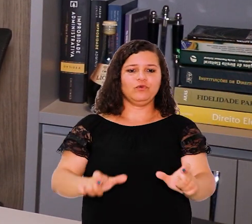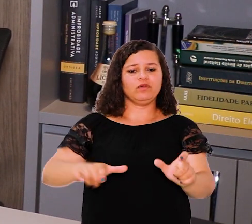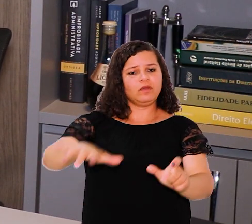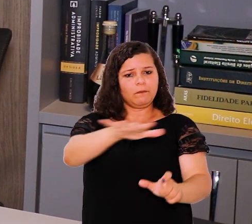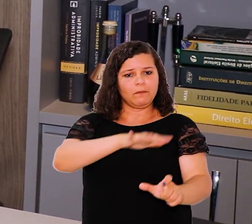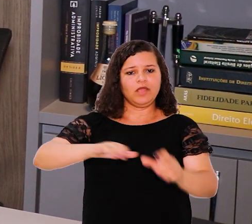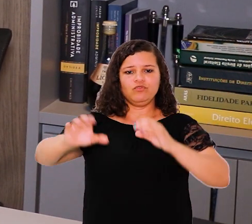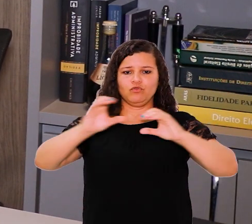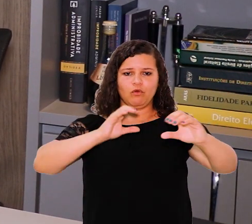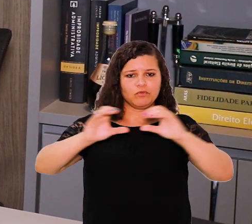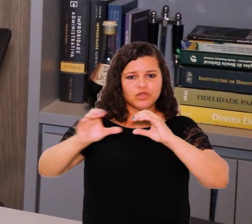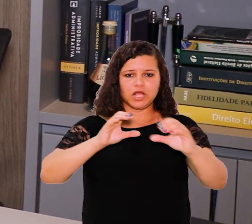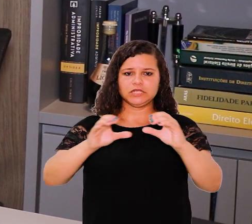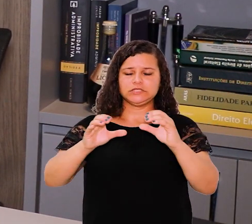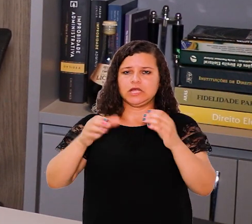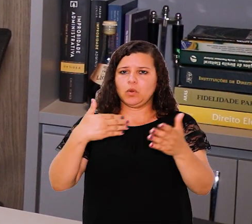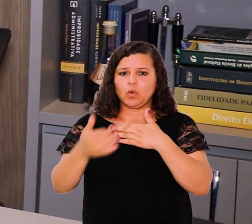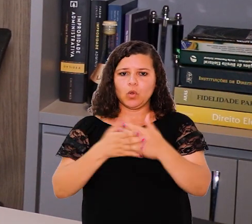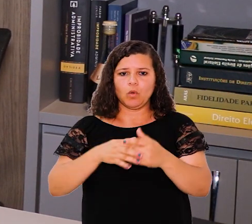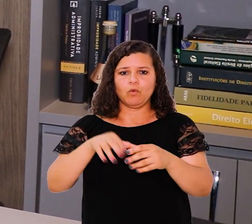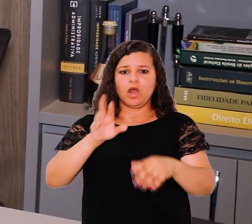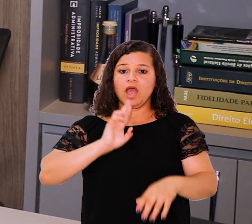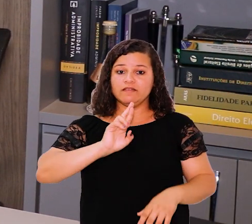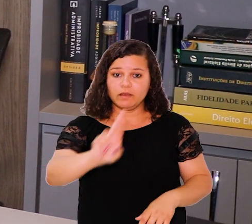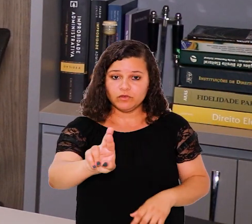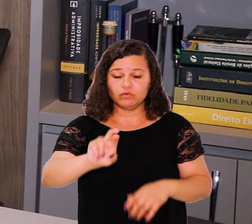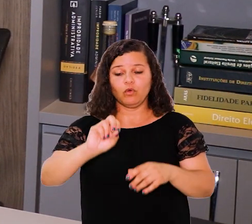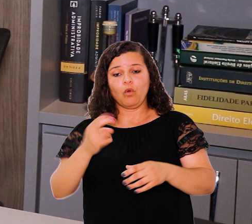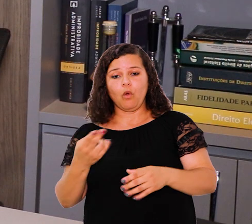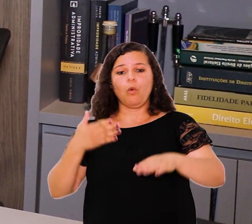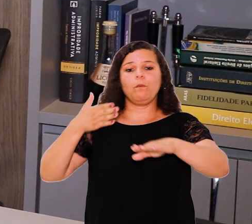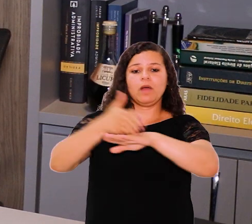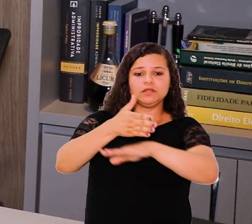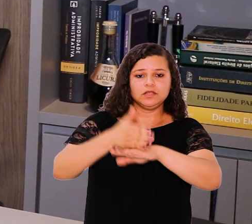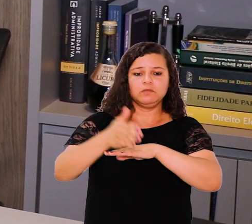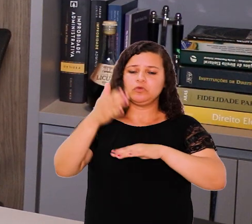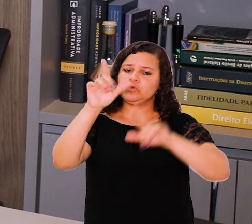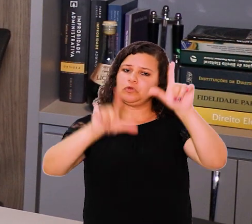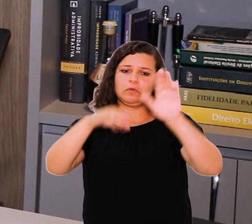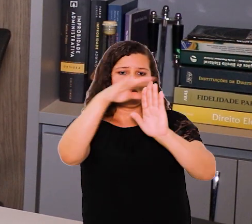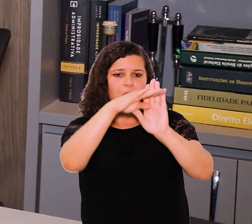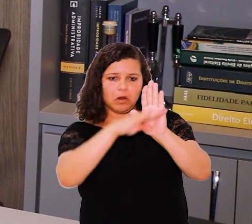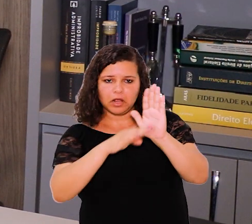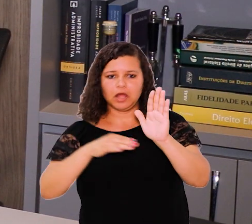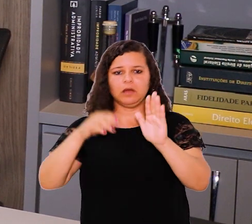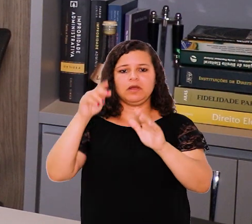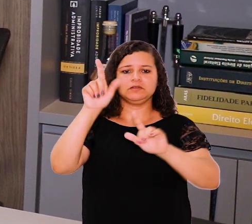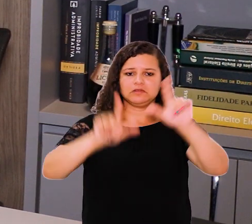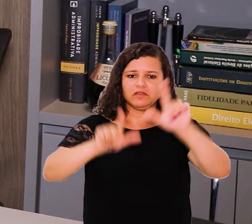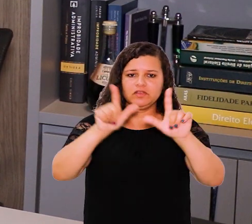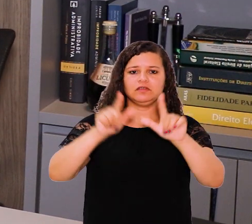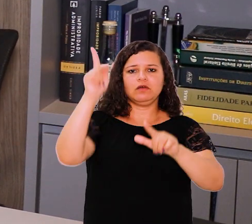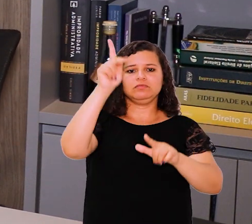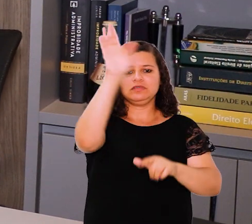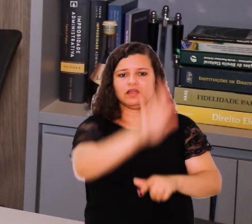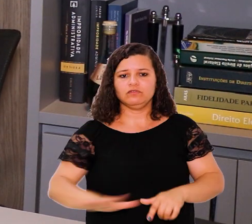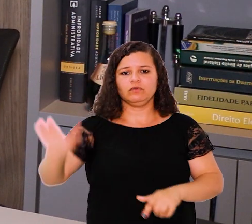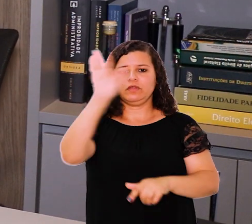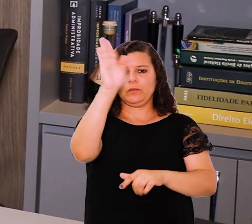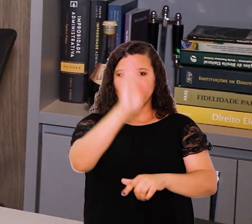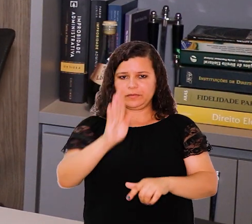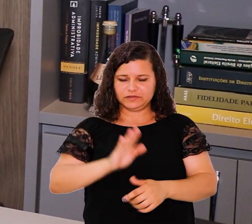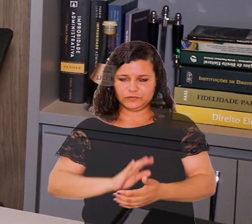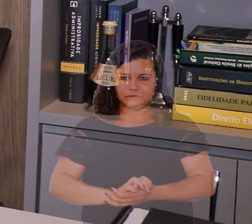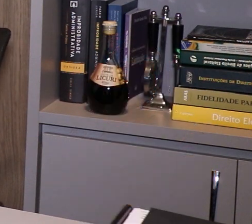pessoas nos meios de comunicação, sejam como receptores ou como partícipes de algum programa nas emissoras nacionais em